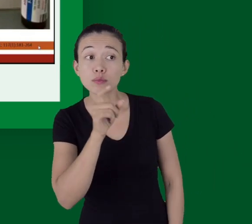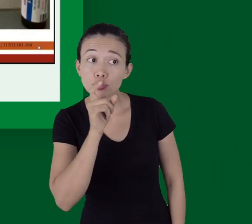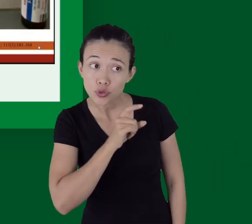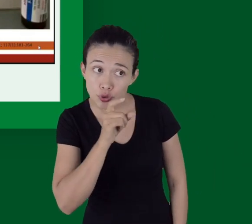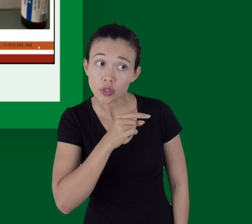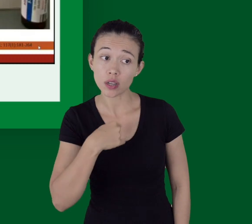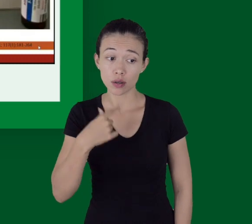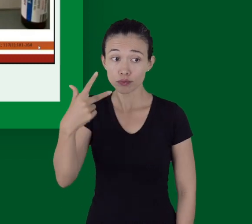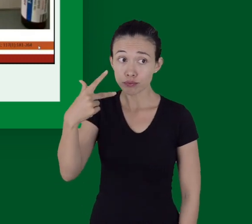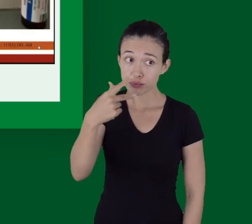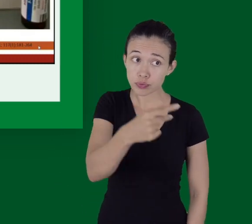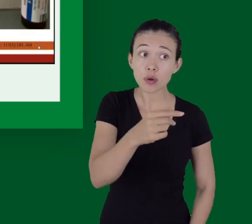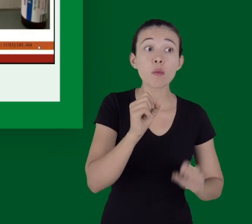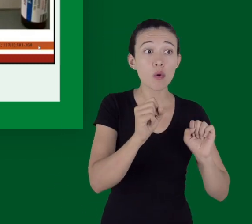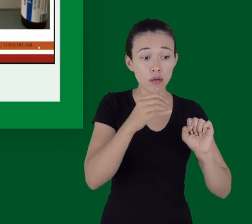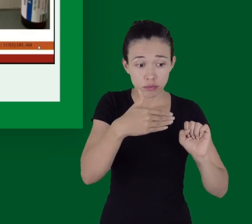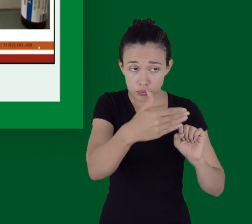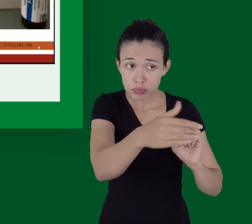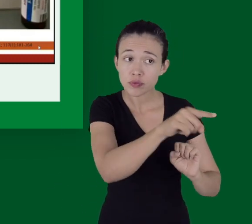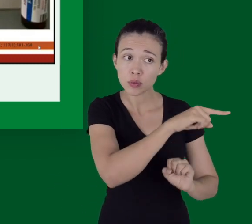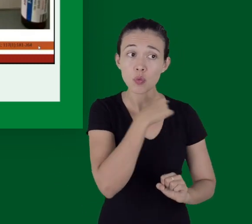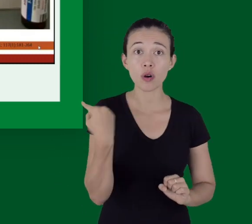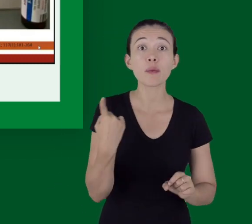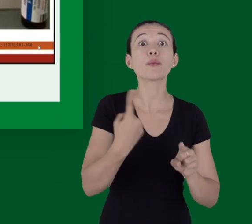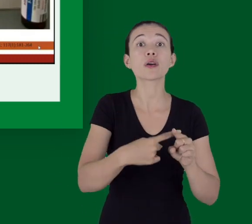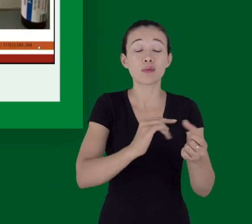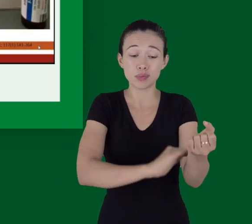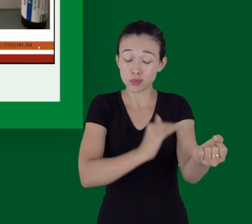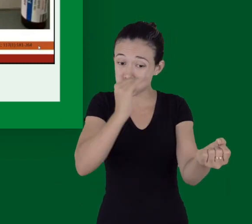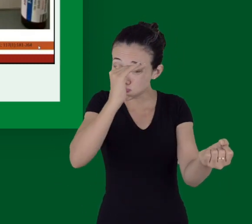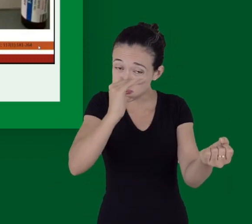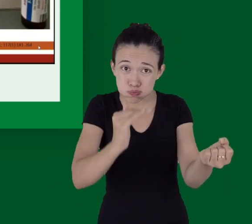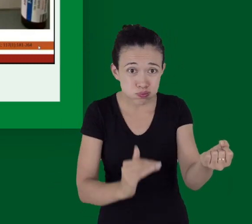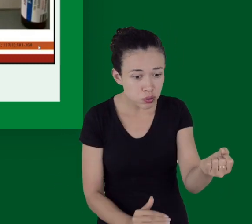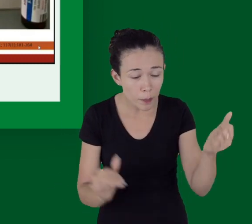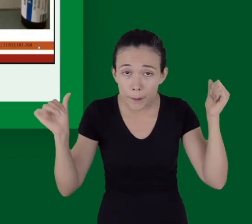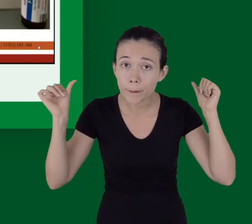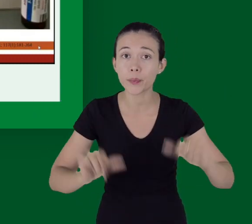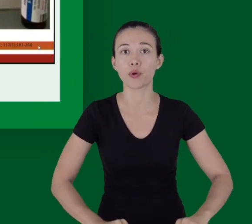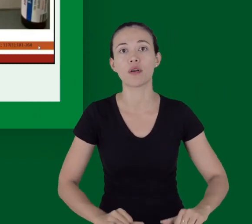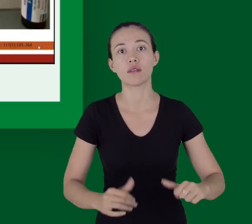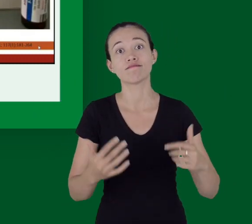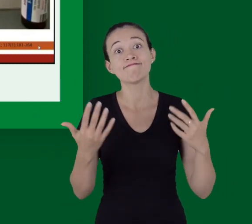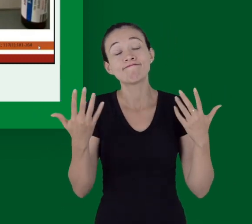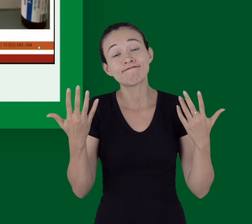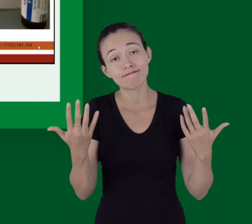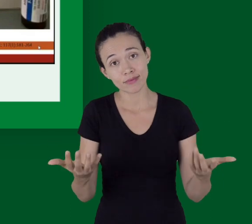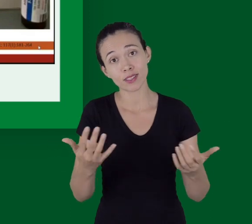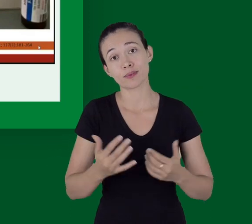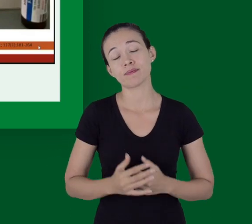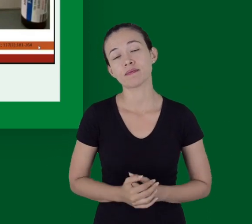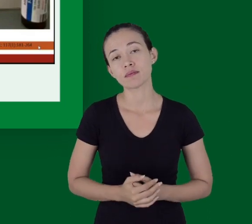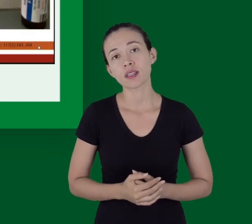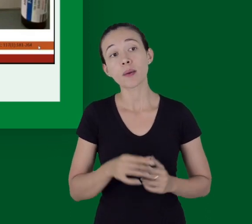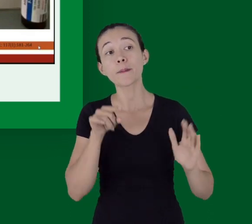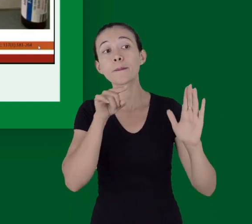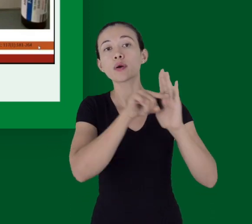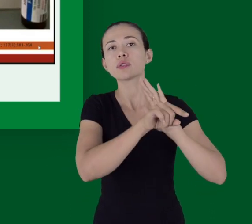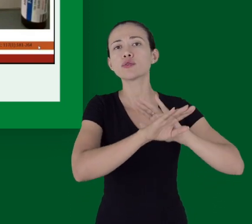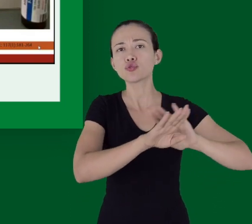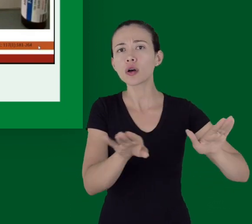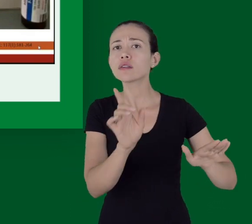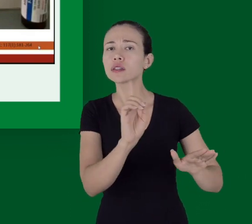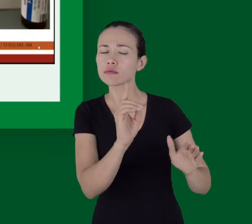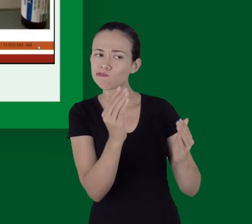ó, se o senhor estiver mentindo e eu fizer essa medicação, o senhor pode morrer. E ele pode morrer mesmo, que a pressão vai lá no pé, tá bom? Então é